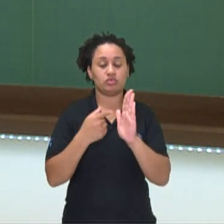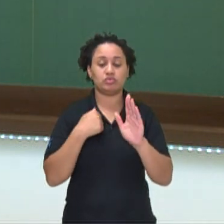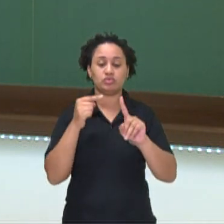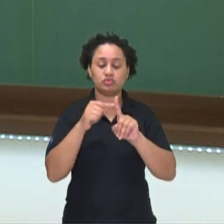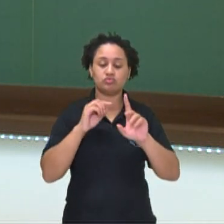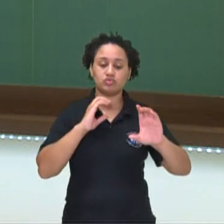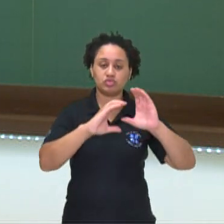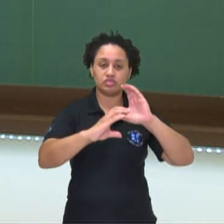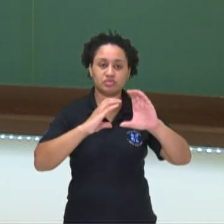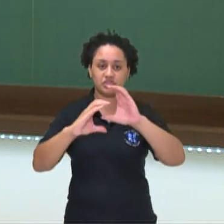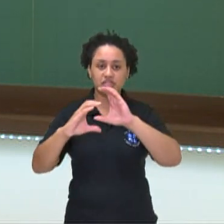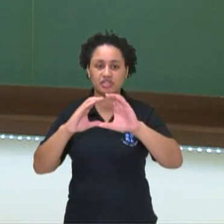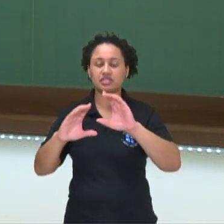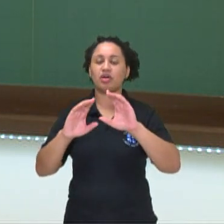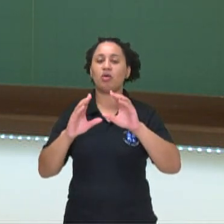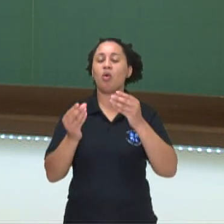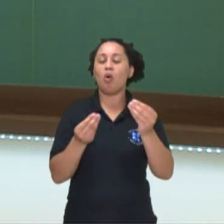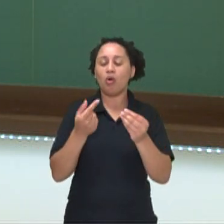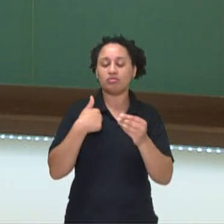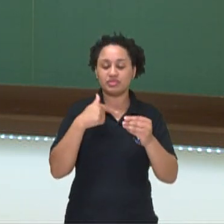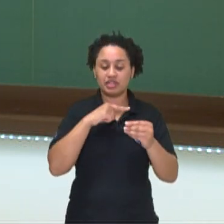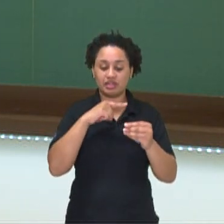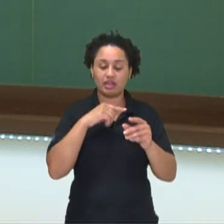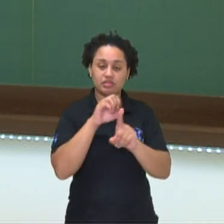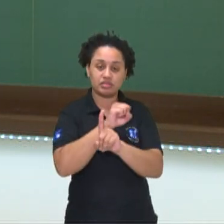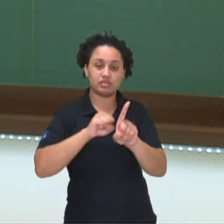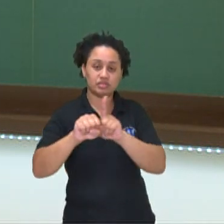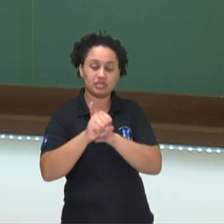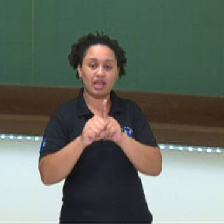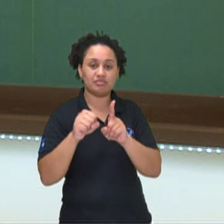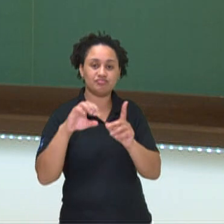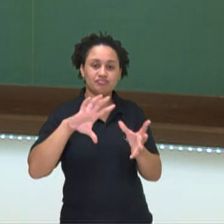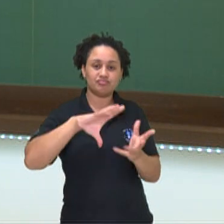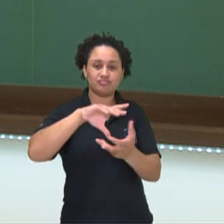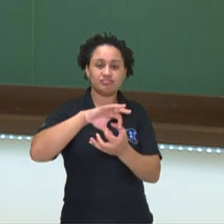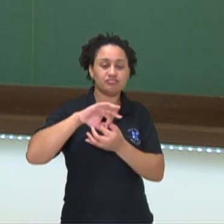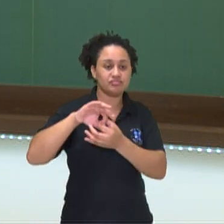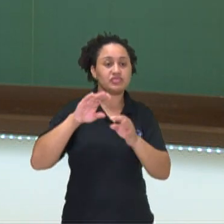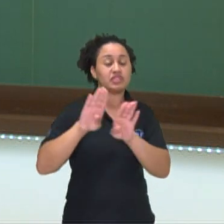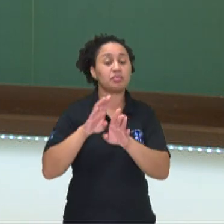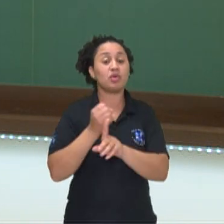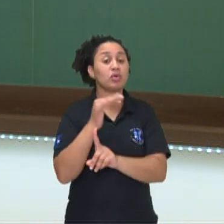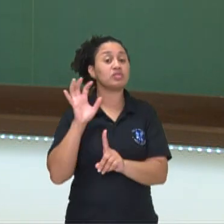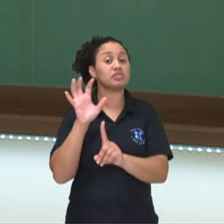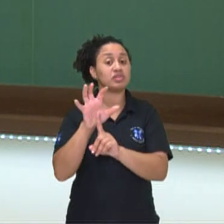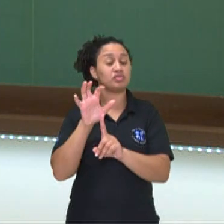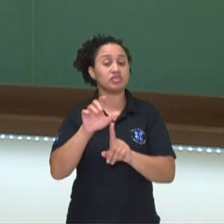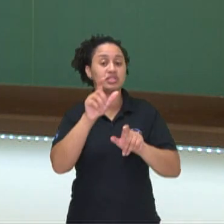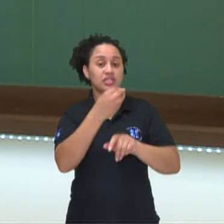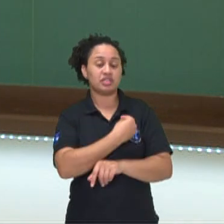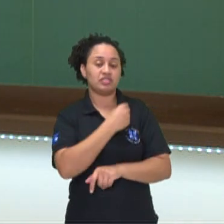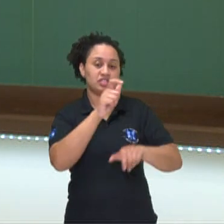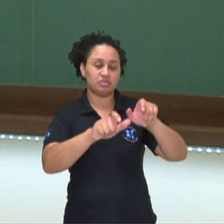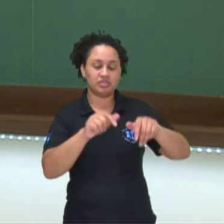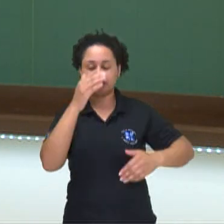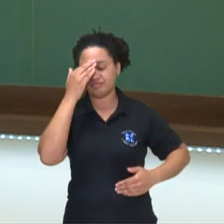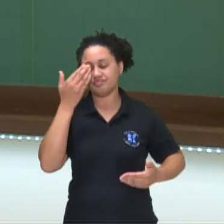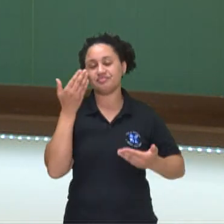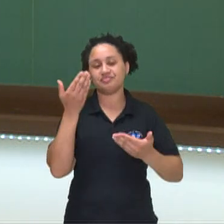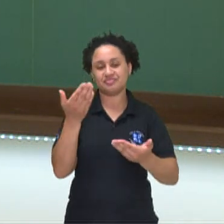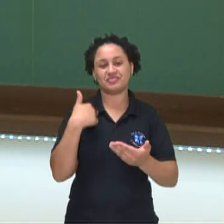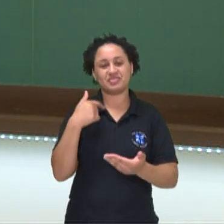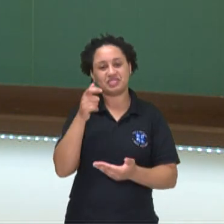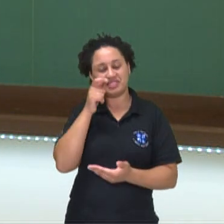de comunicação, como eles estão presentes na sociedade global e de que forma eles influenciam na vida das pessoas. Agradecemos a você